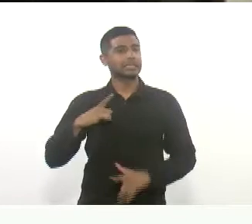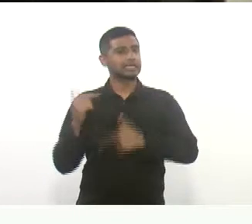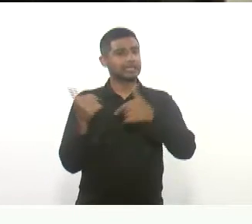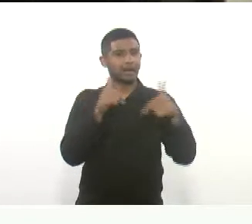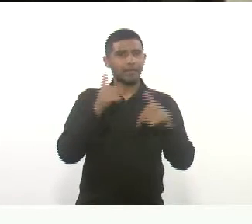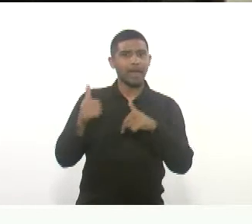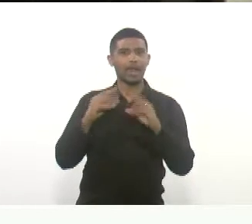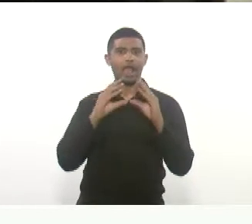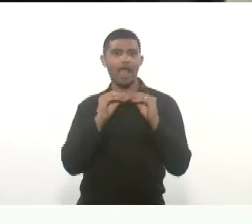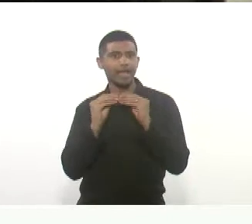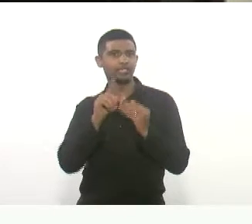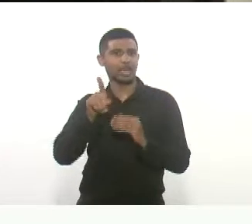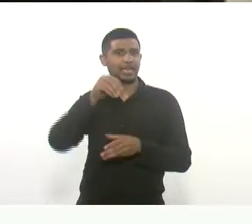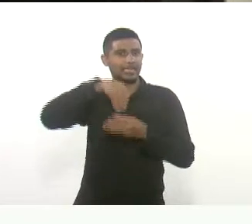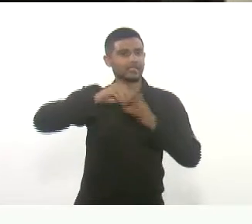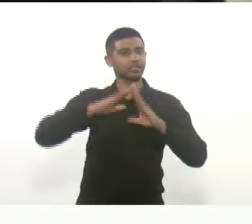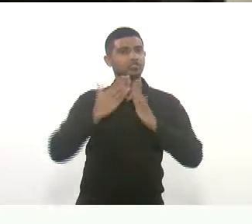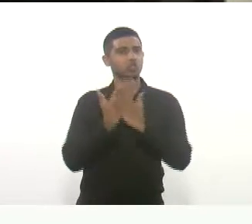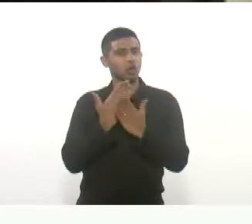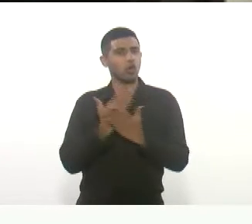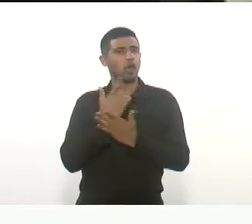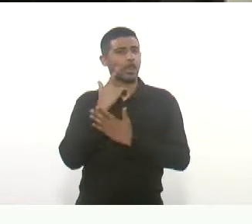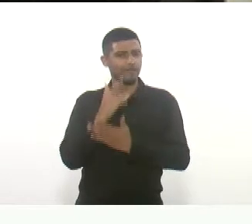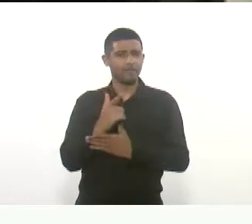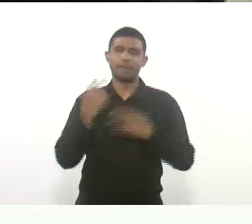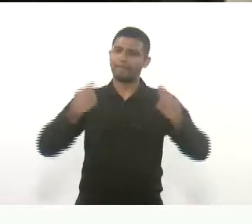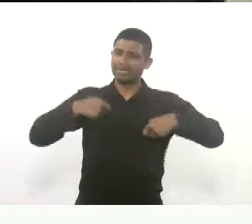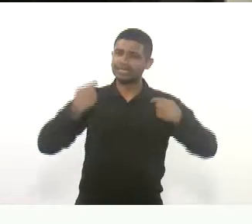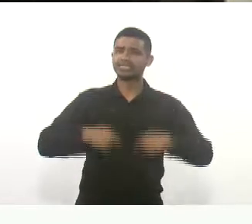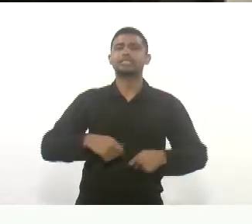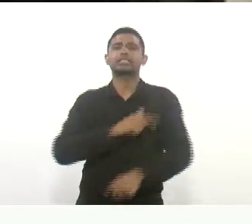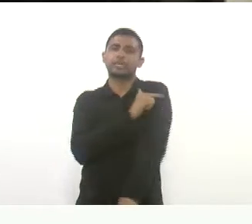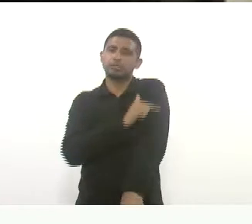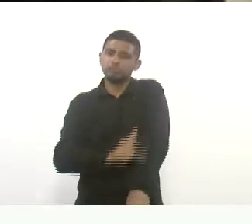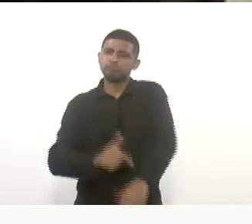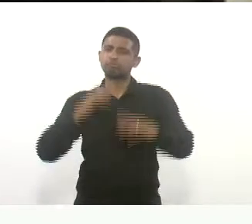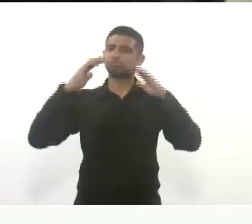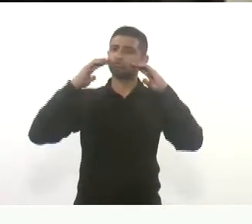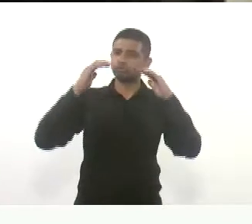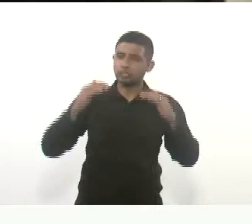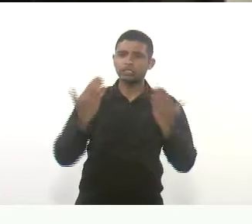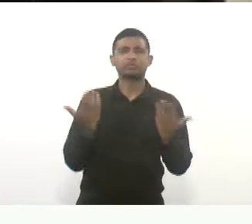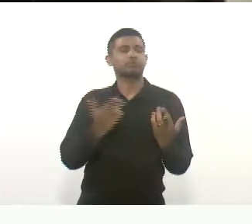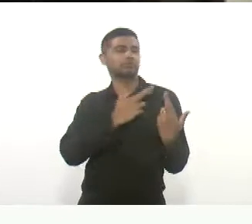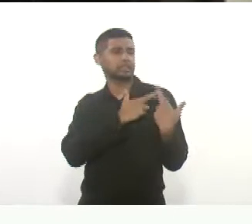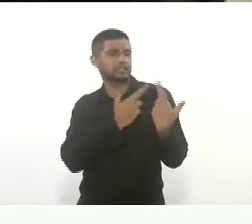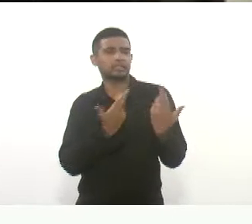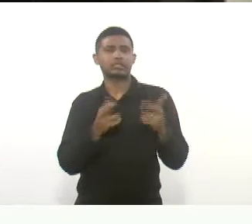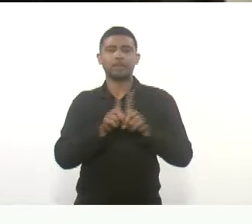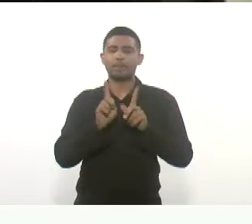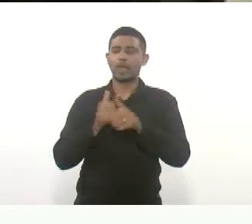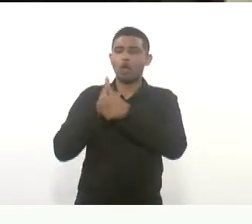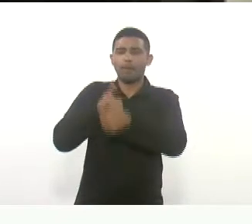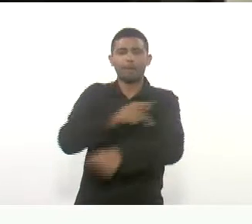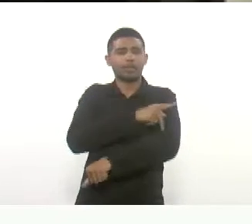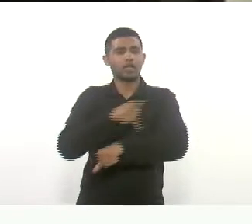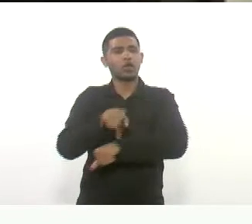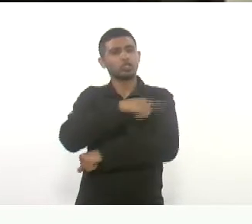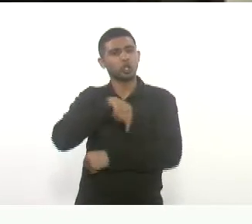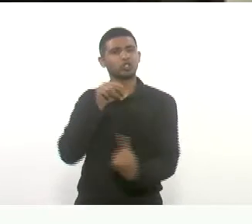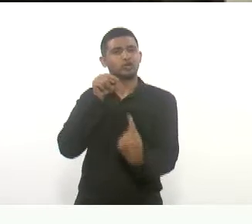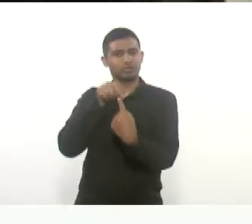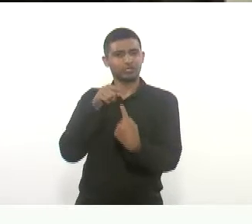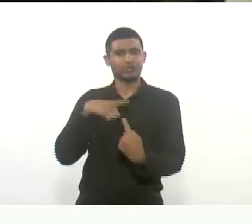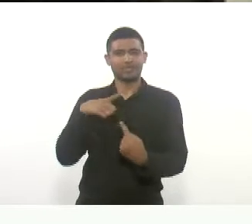atividade extracurricular deve ser feita de maneira muito responsável, com todo o acompanhamento pedagógico, e essa é a nossa missão.